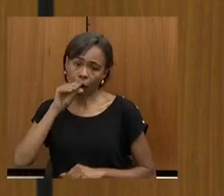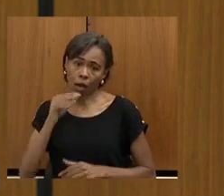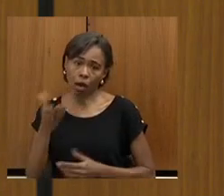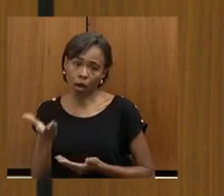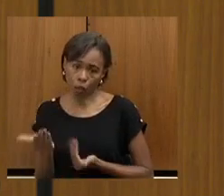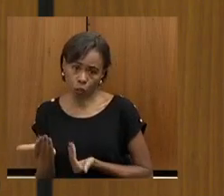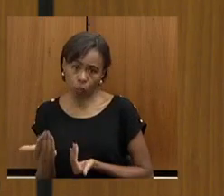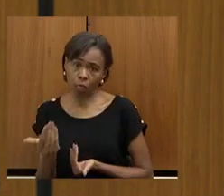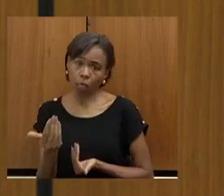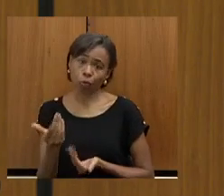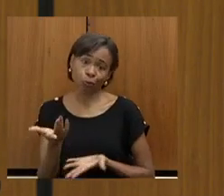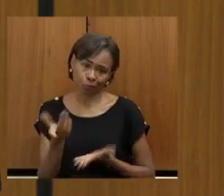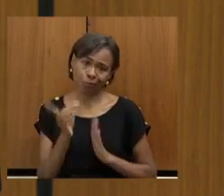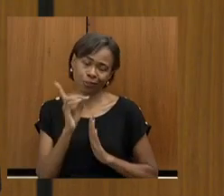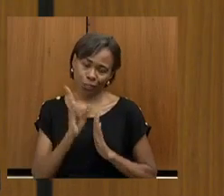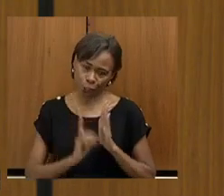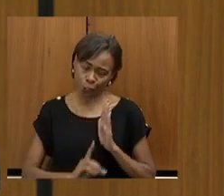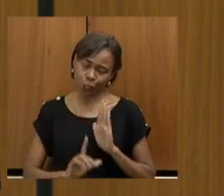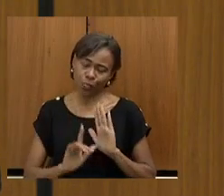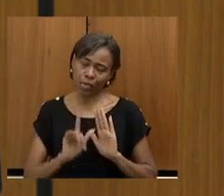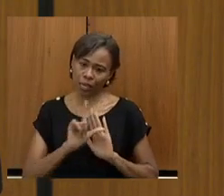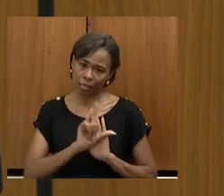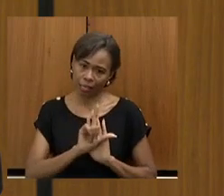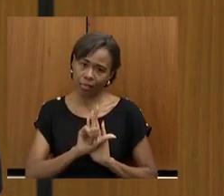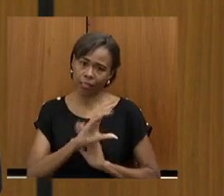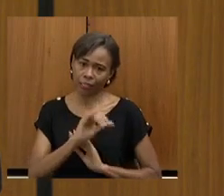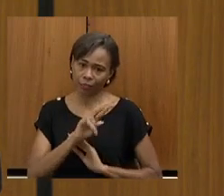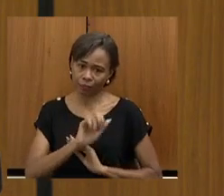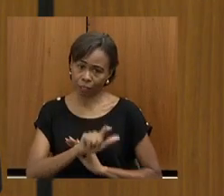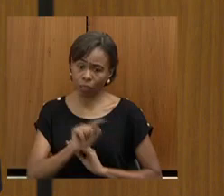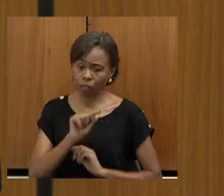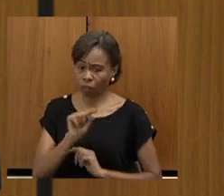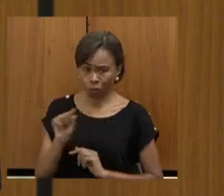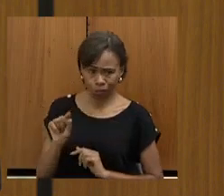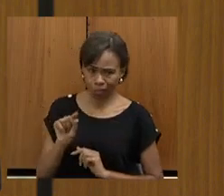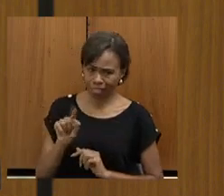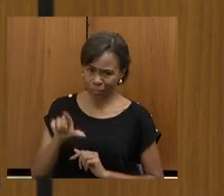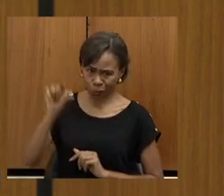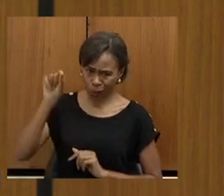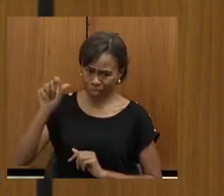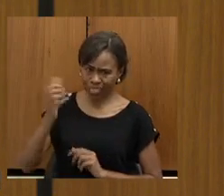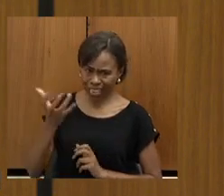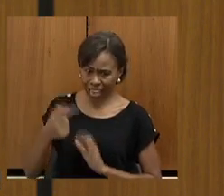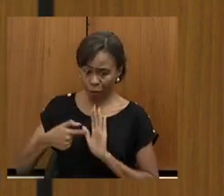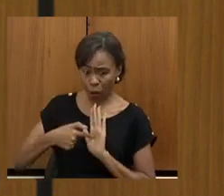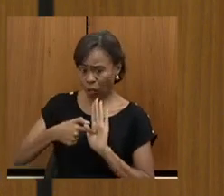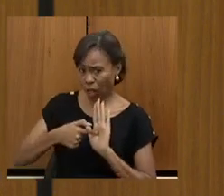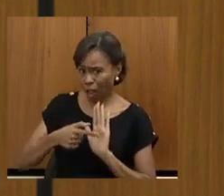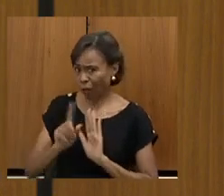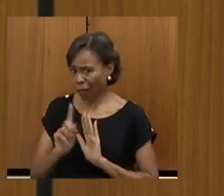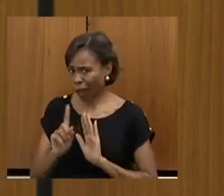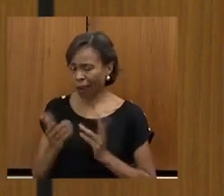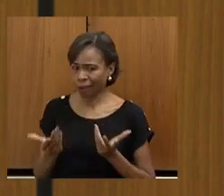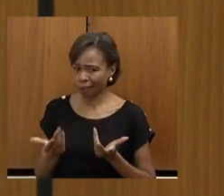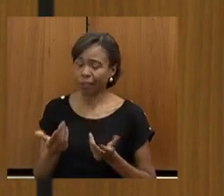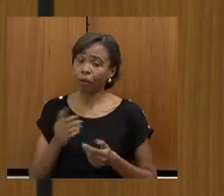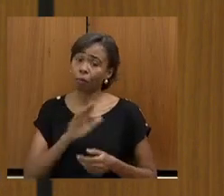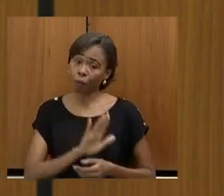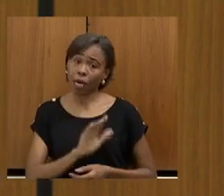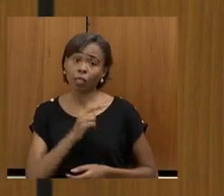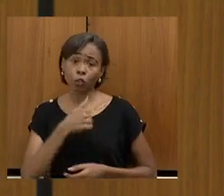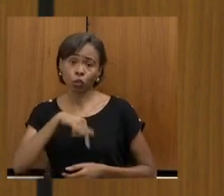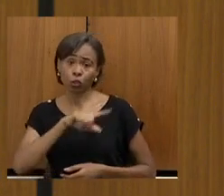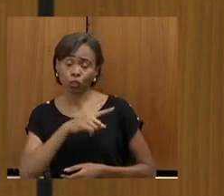elas não podem escolher se elas querem ser expostas ou não. Quem faz isso por elas são aqueles que os